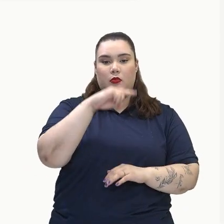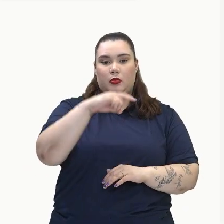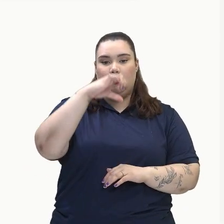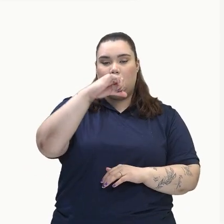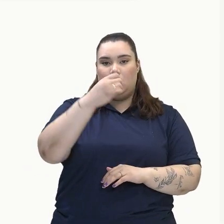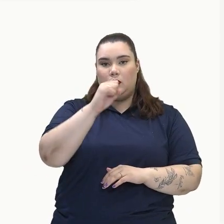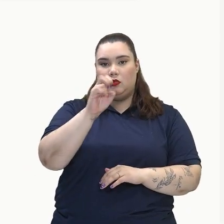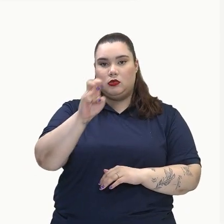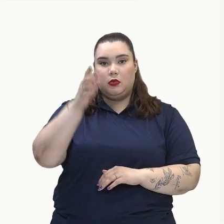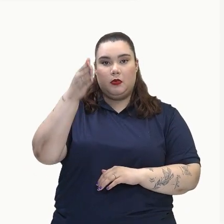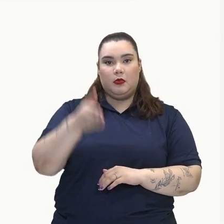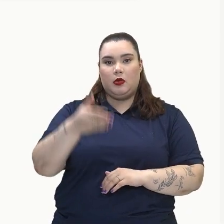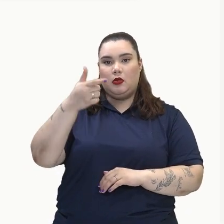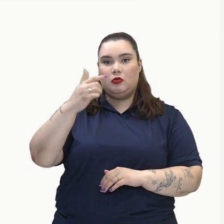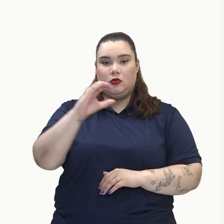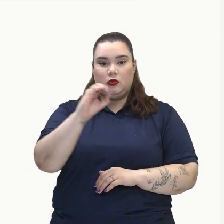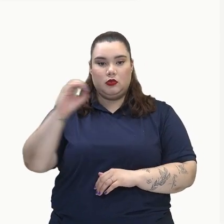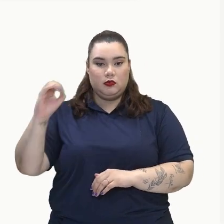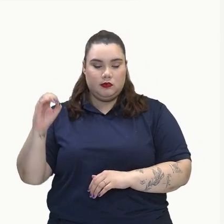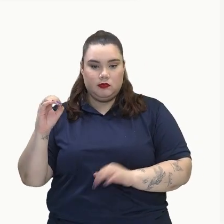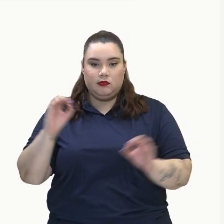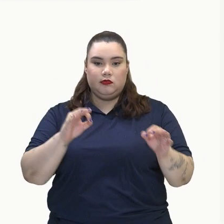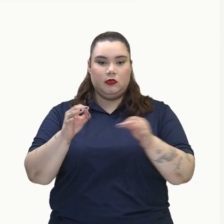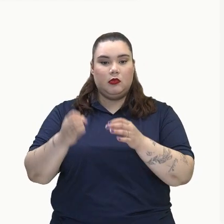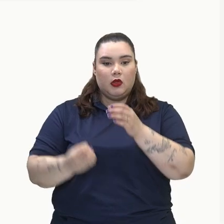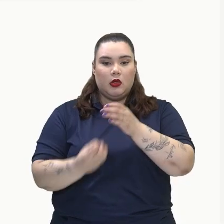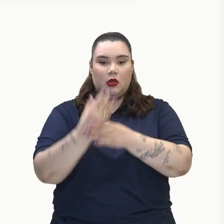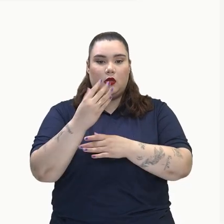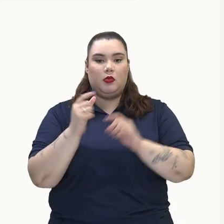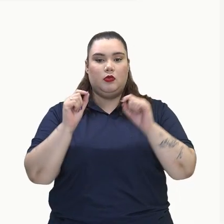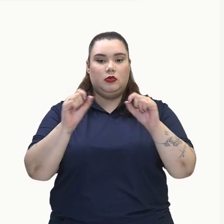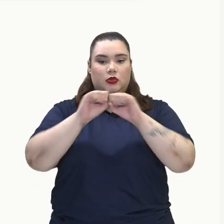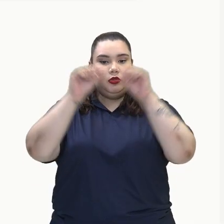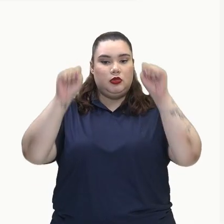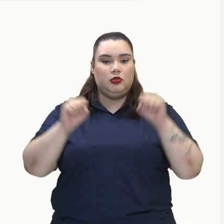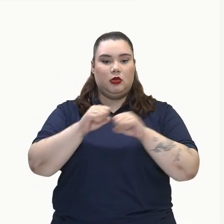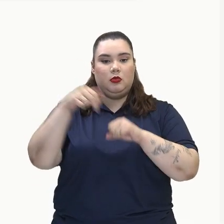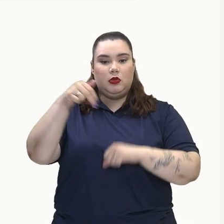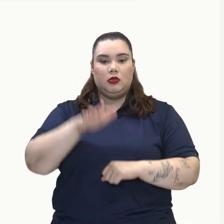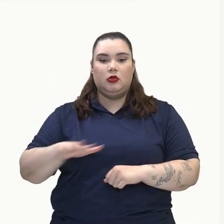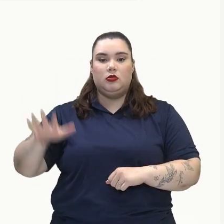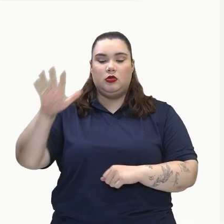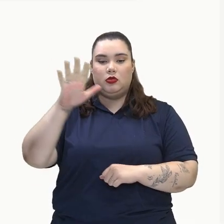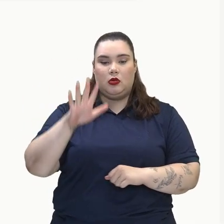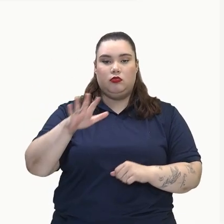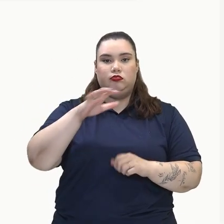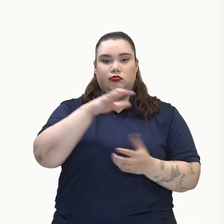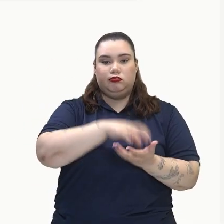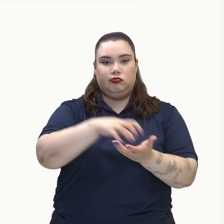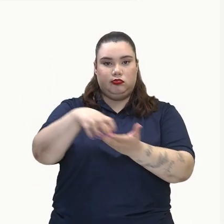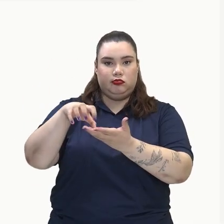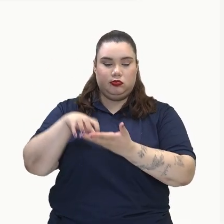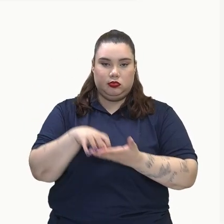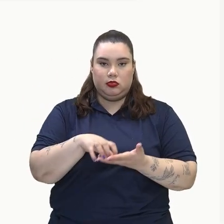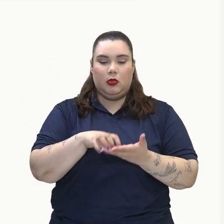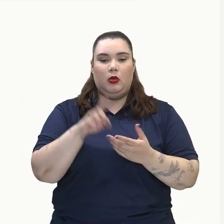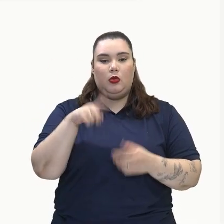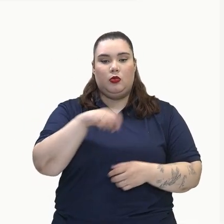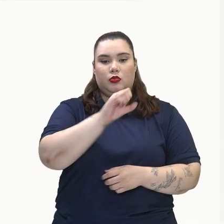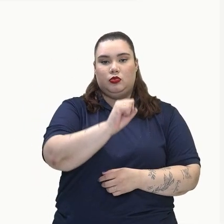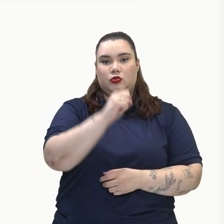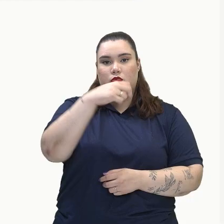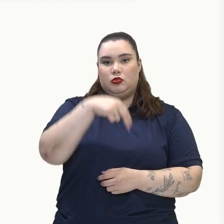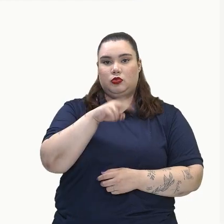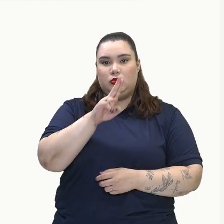9.985 do ano de 2000, que instituiu o Sistema Nacional de Unidades de Conservação, a Lei